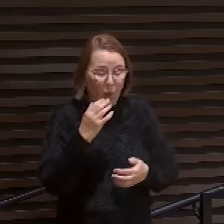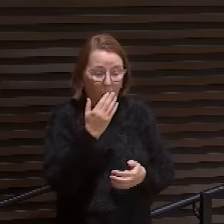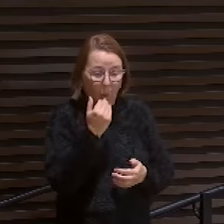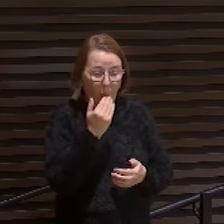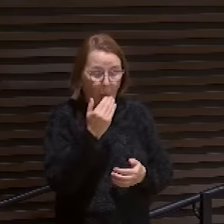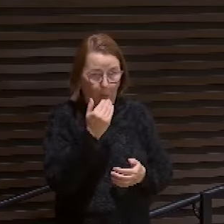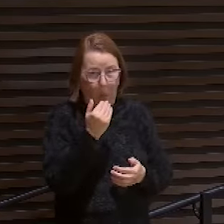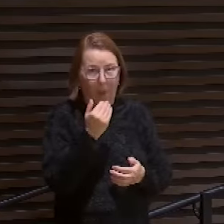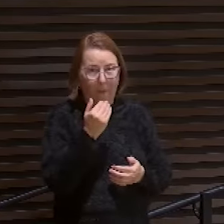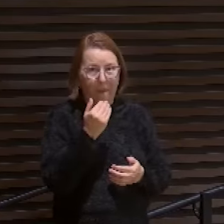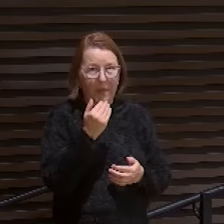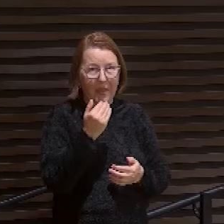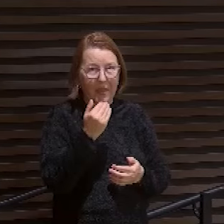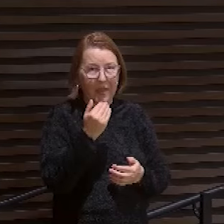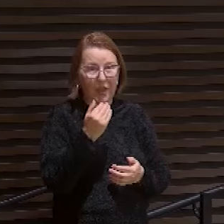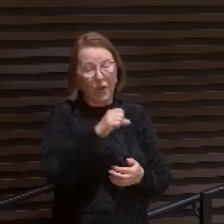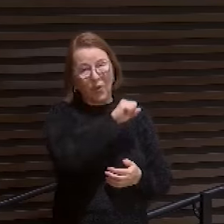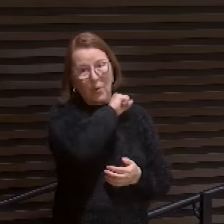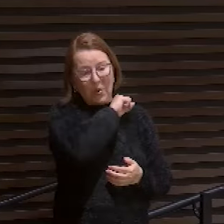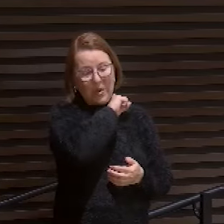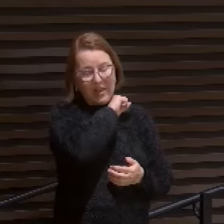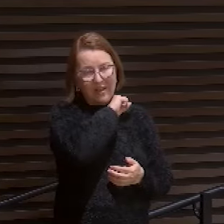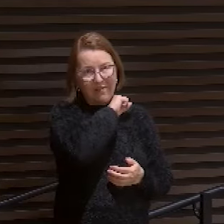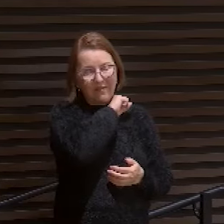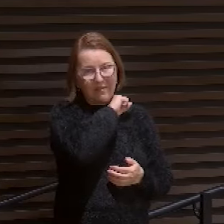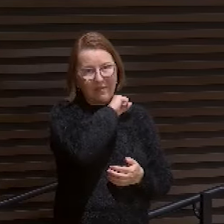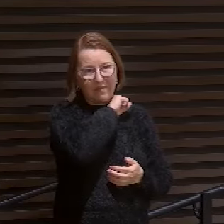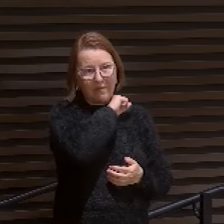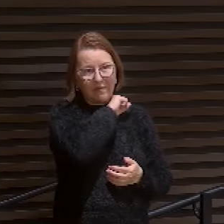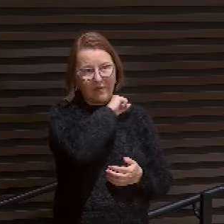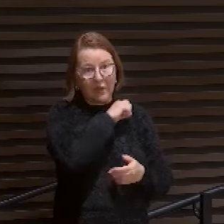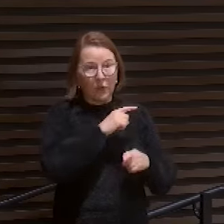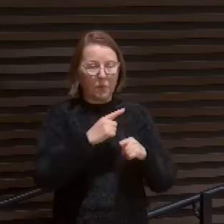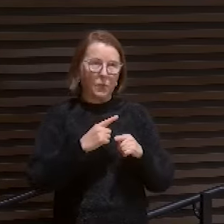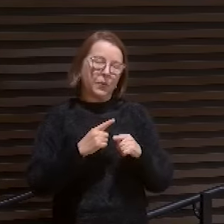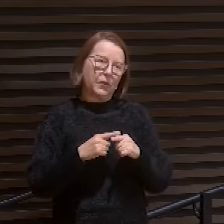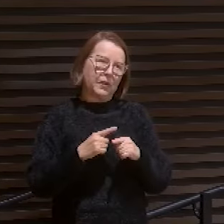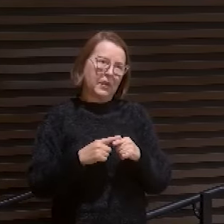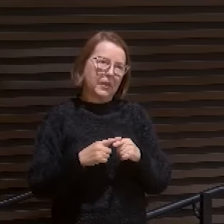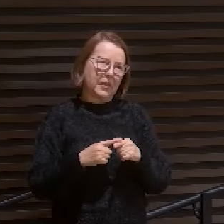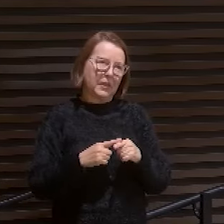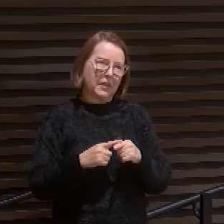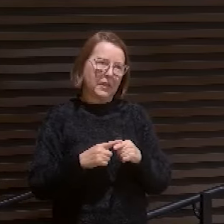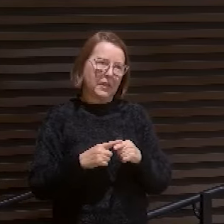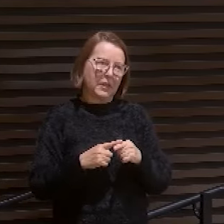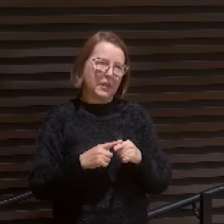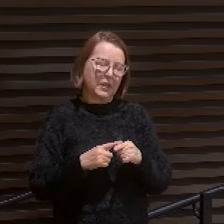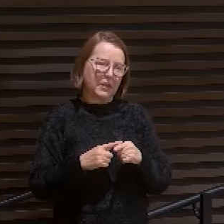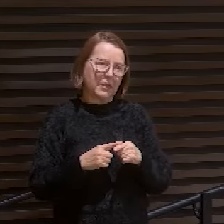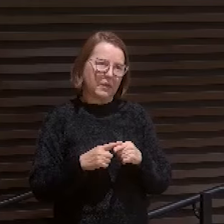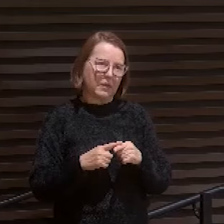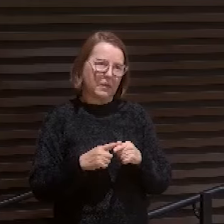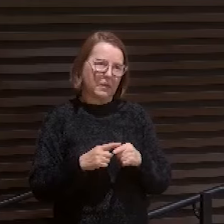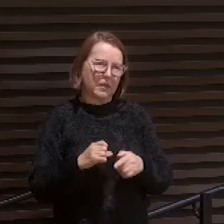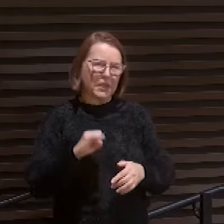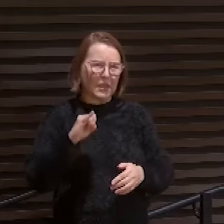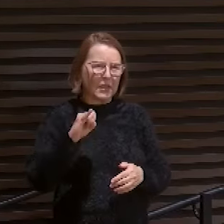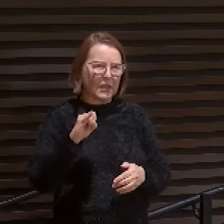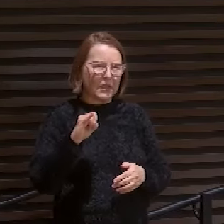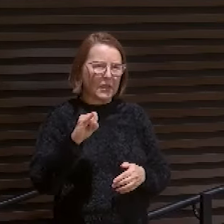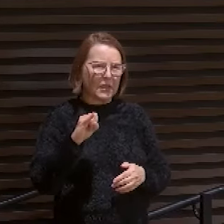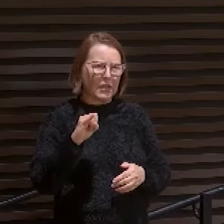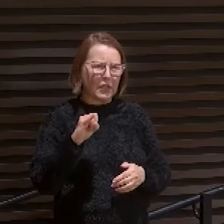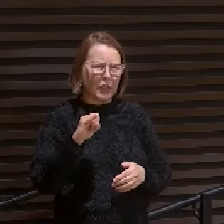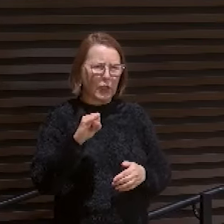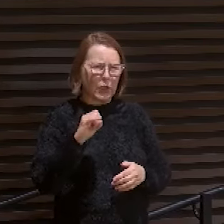o holocausto, porque se uma peça, um animal, um pequeno pedaço